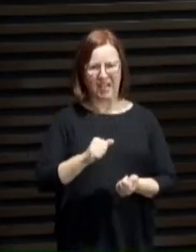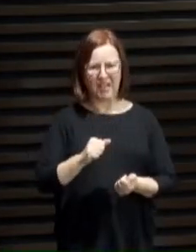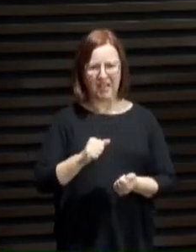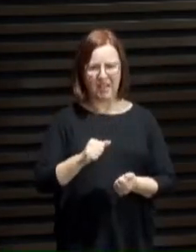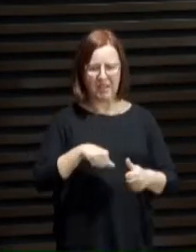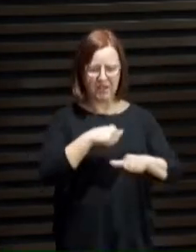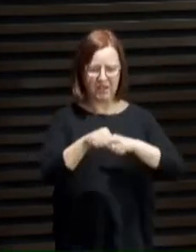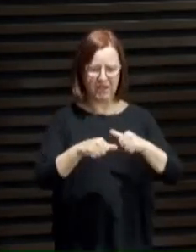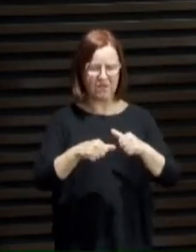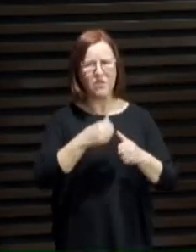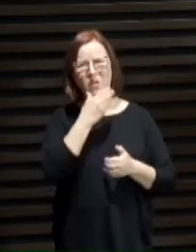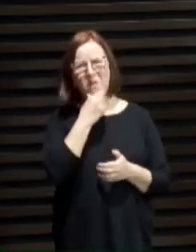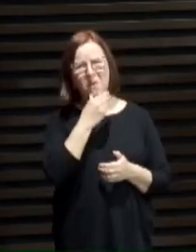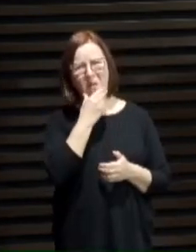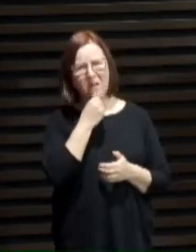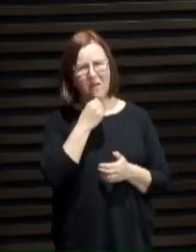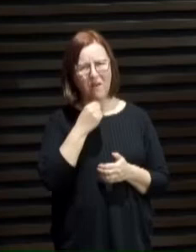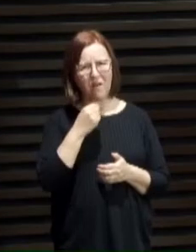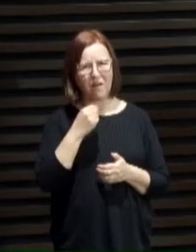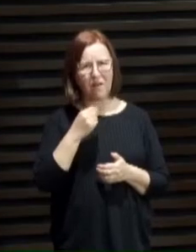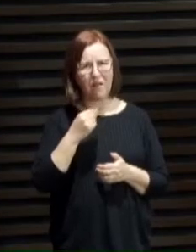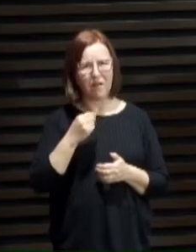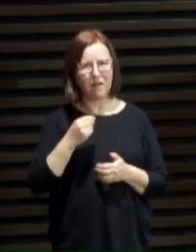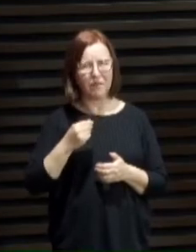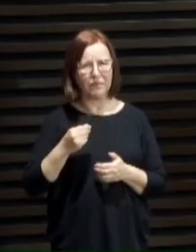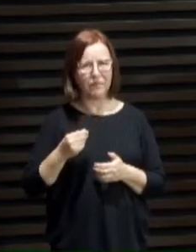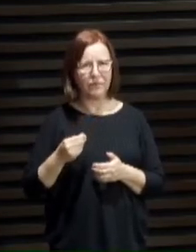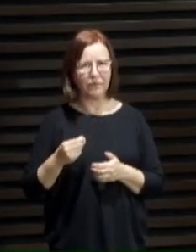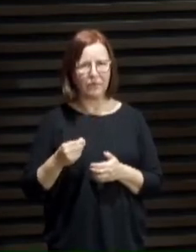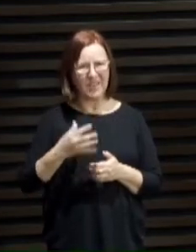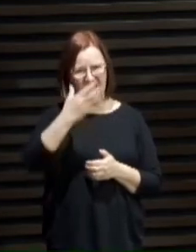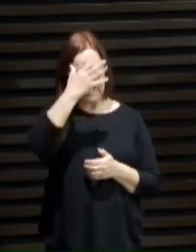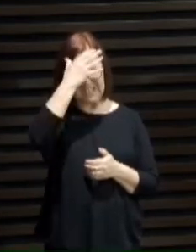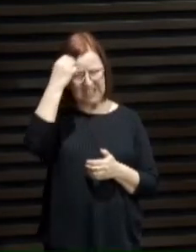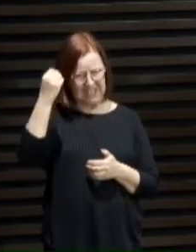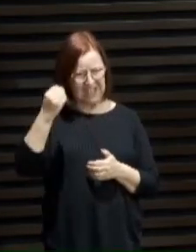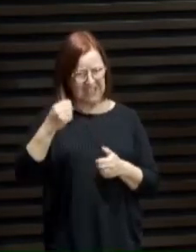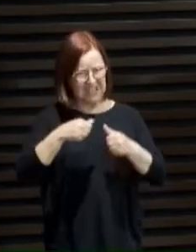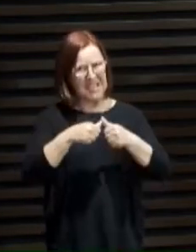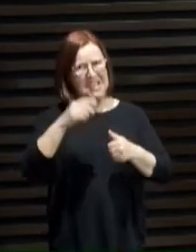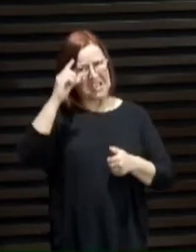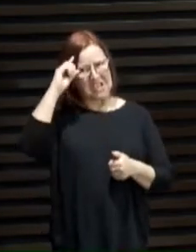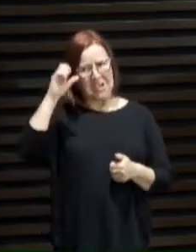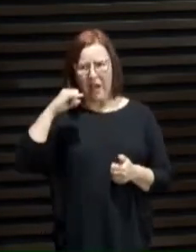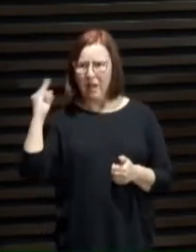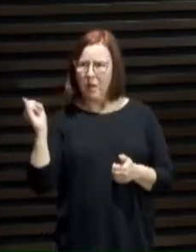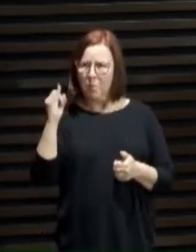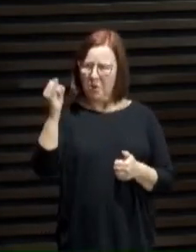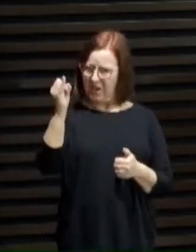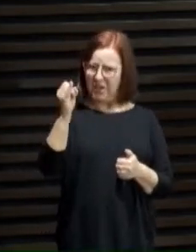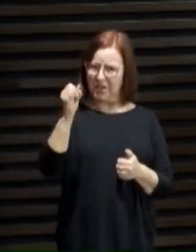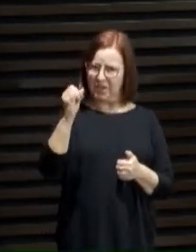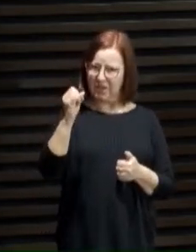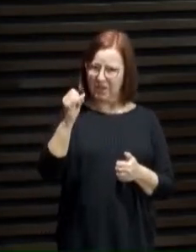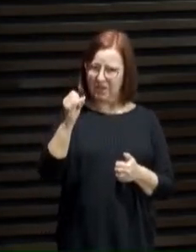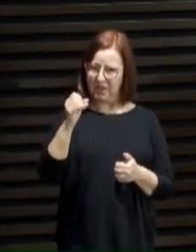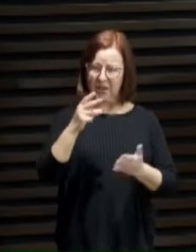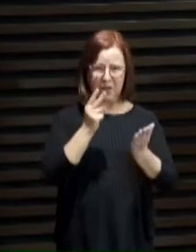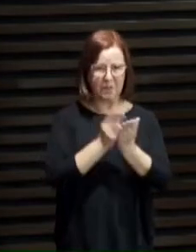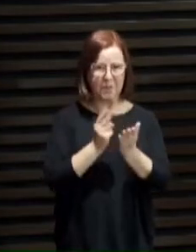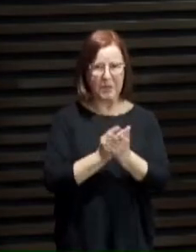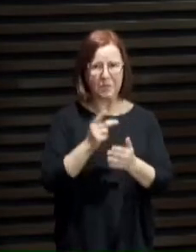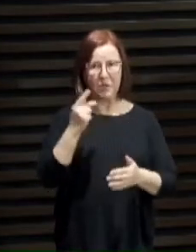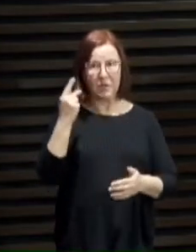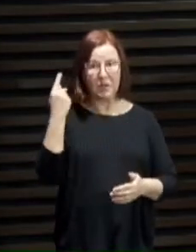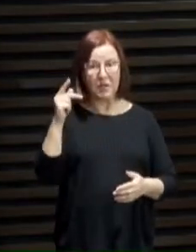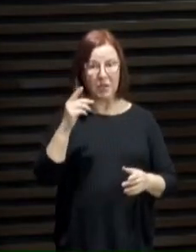carne, esqueceria de um dia tão significativo, que até mesmo seus discípulos foram capazes